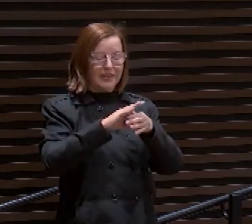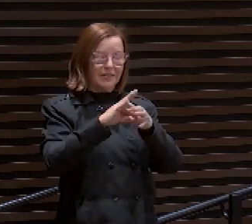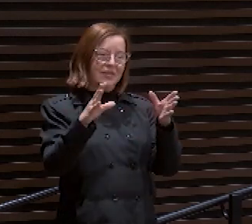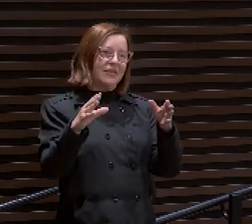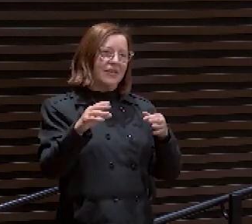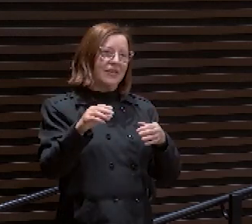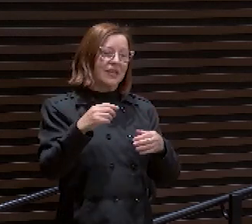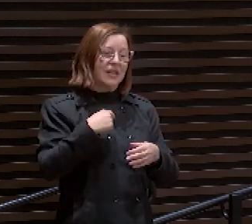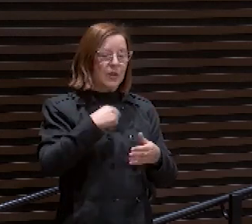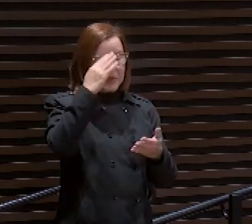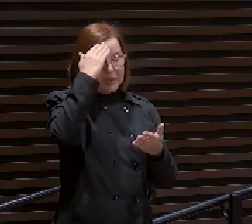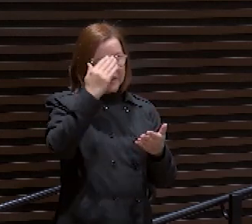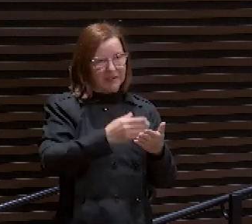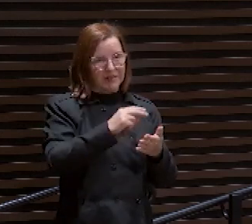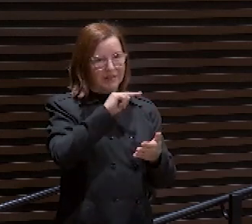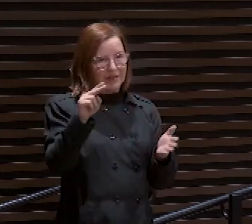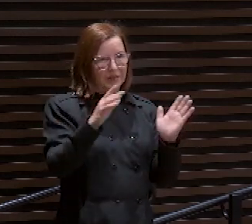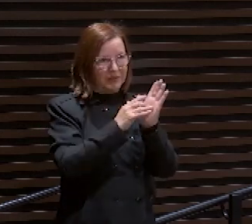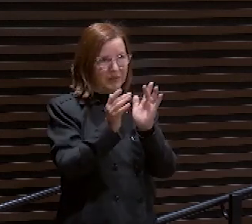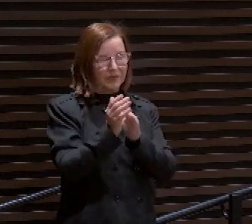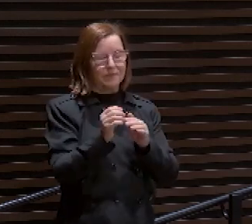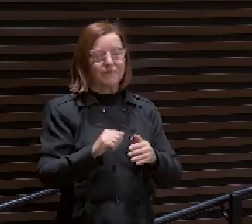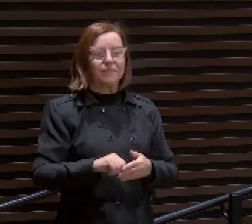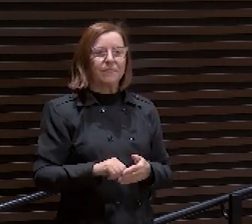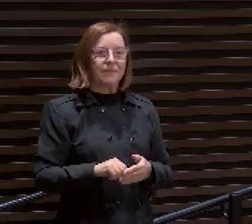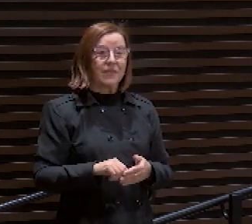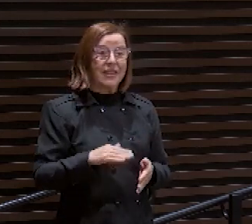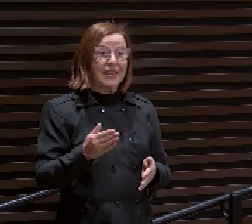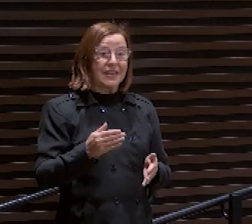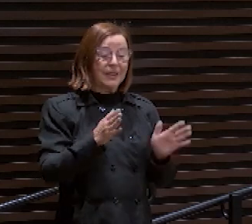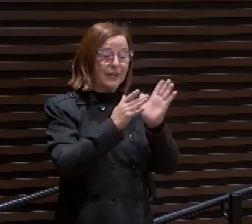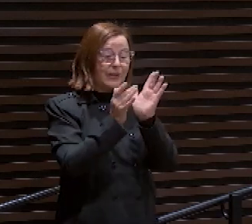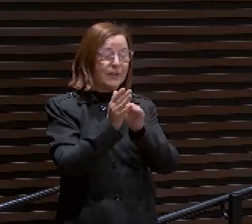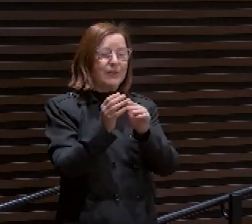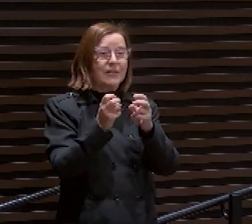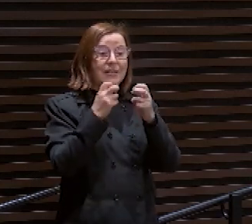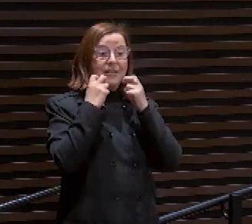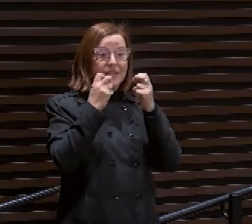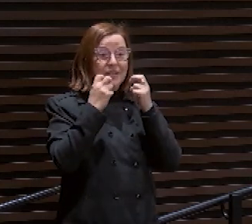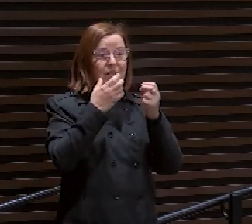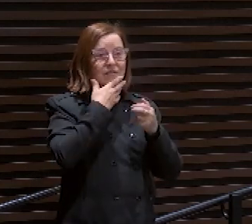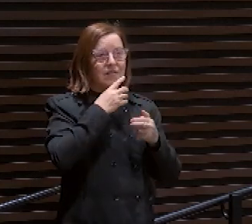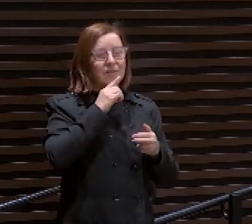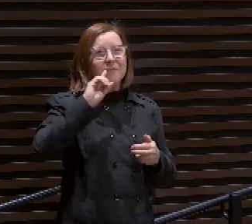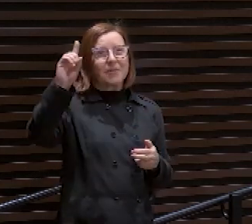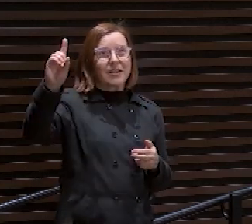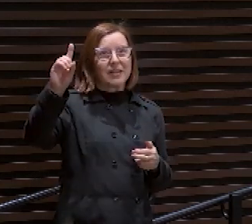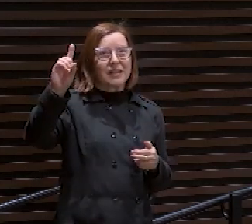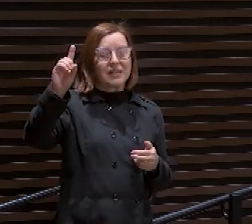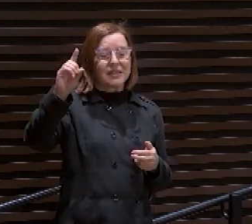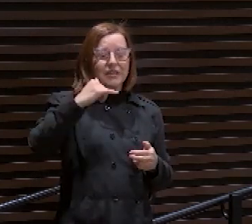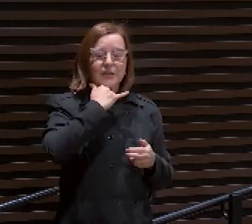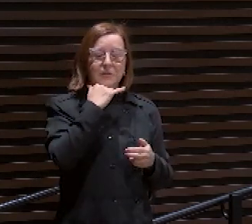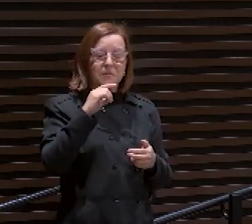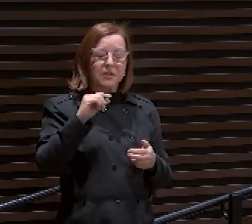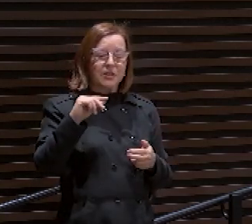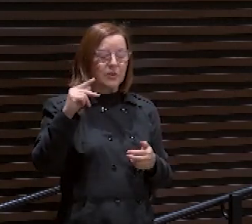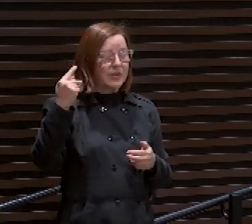Jesus. Amados, então Jesus, ele clamou ao Pai perdão aos seus